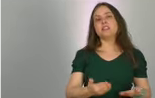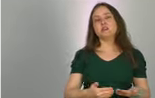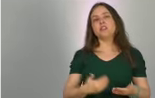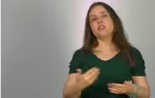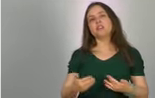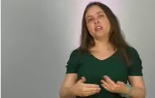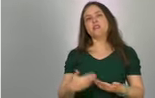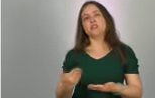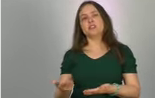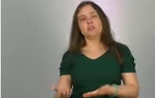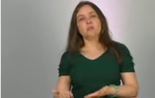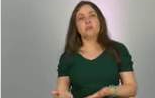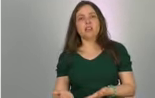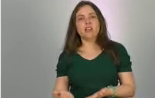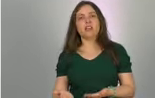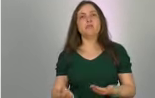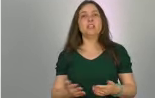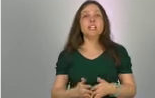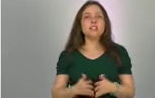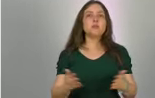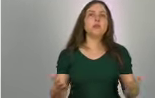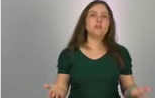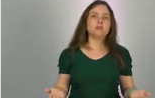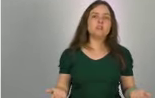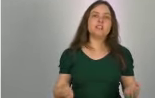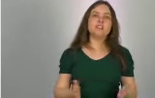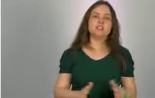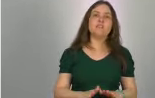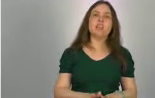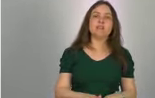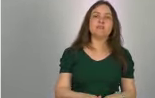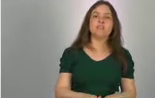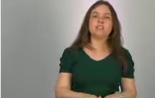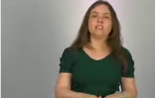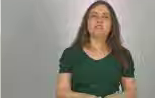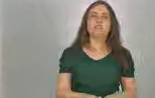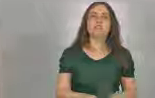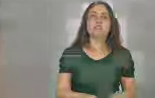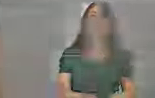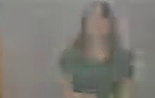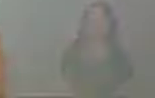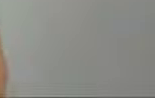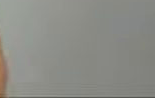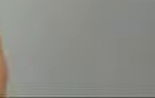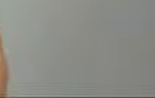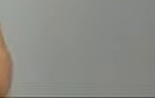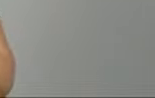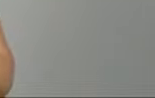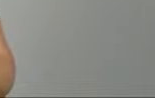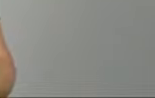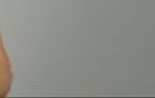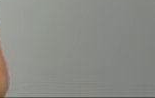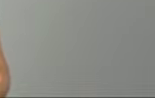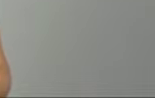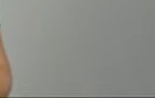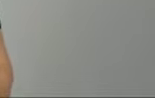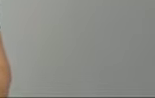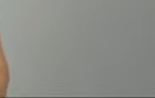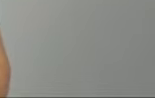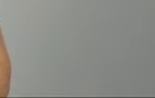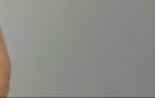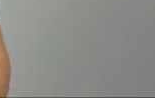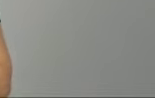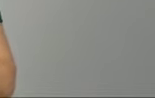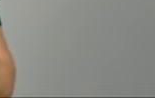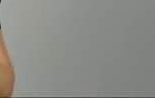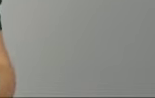sem necessariamente estar em utilizando a biblioteca o que nesse período tem sido inviável Então nossa tivemos uma experiência bem